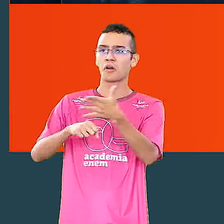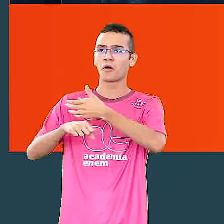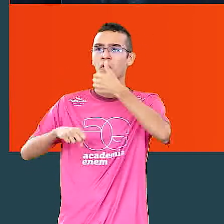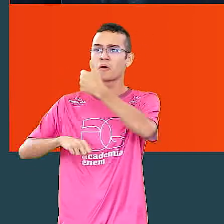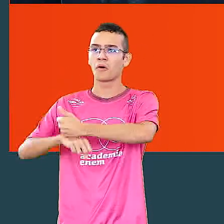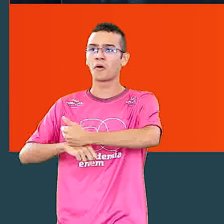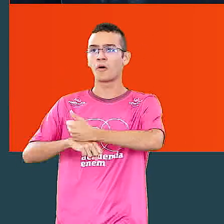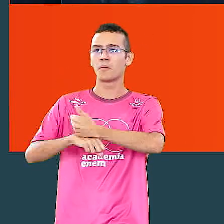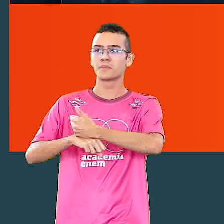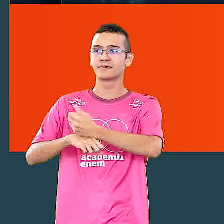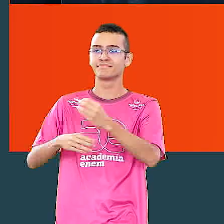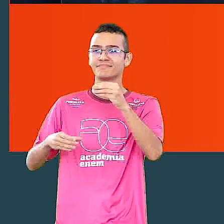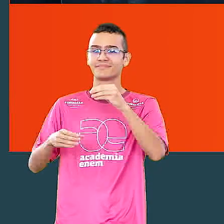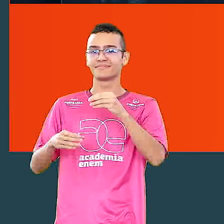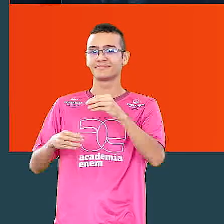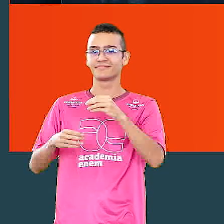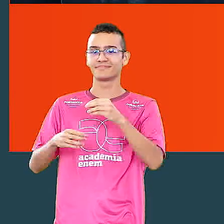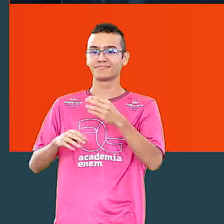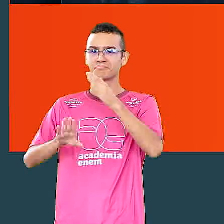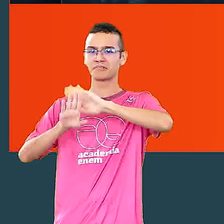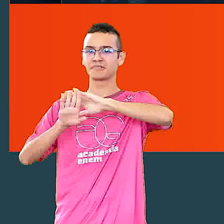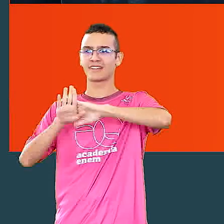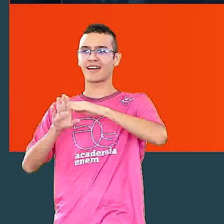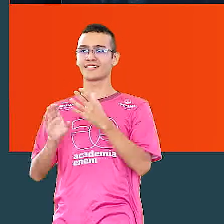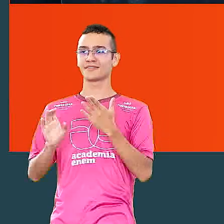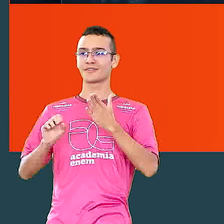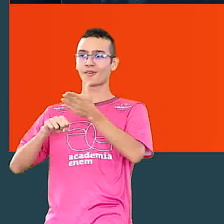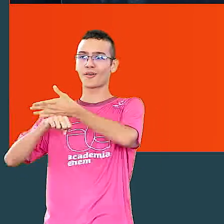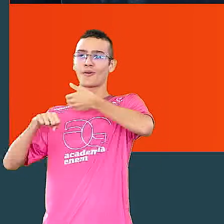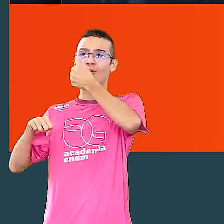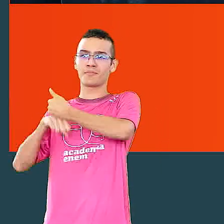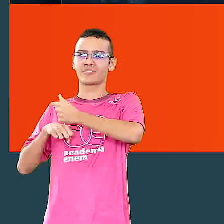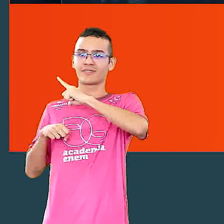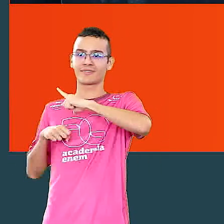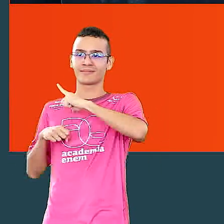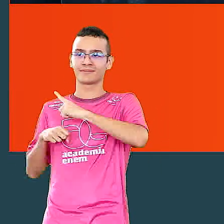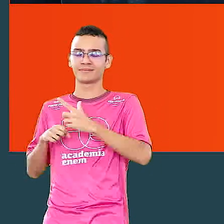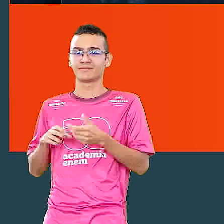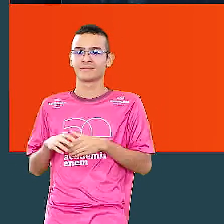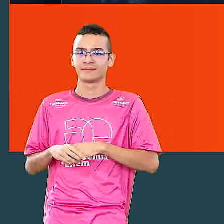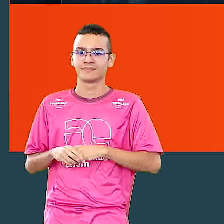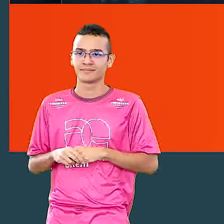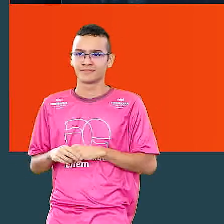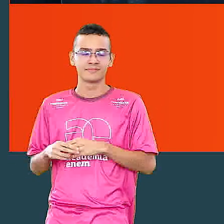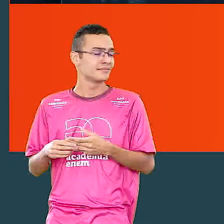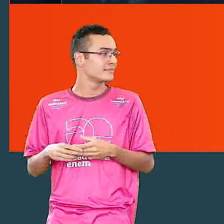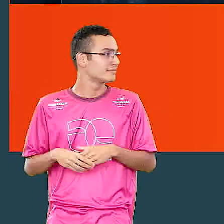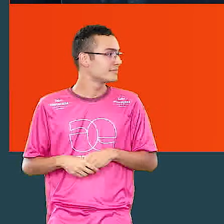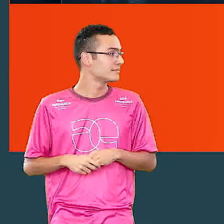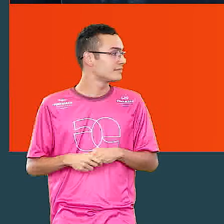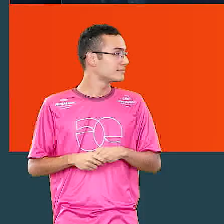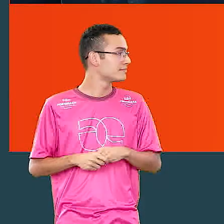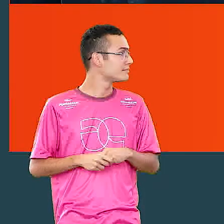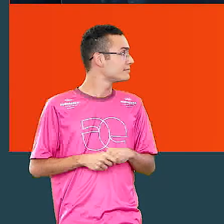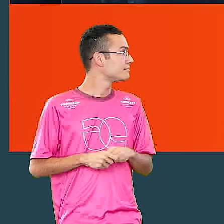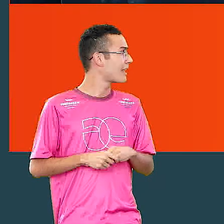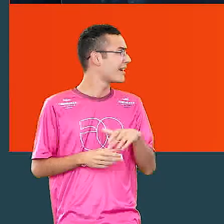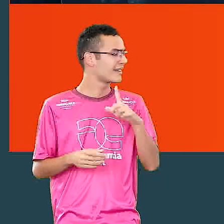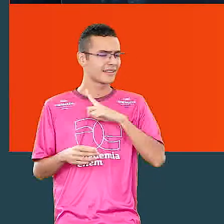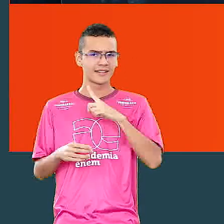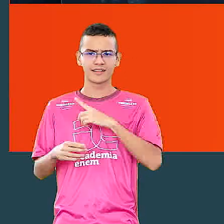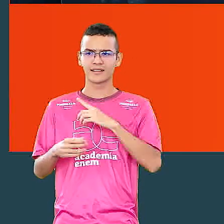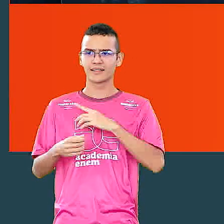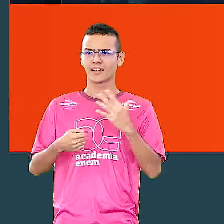do poder judiciário, porque isso significava a substituição da Constituição de 67? Não estou substituindo